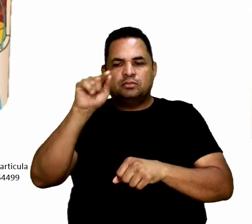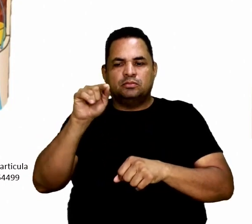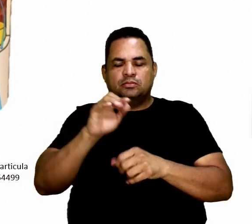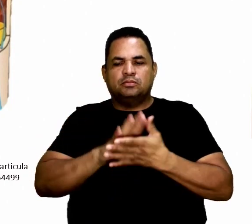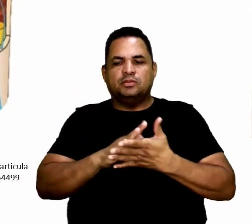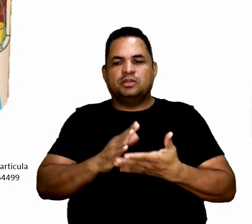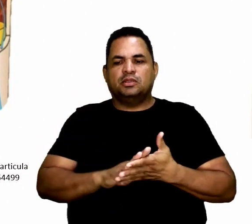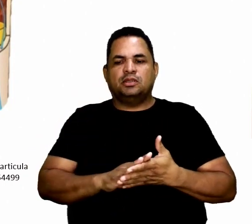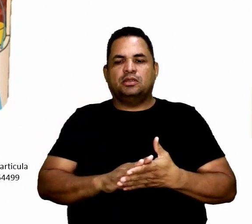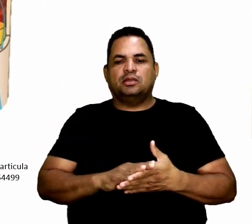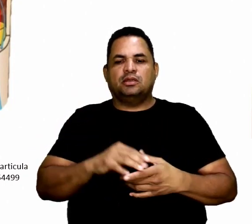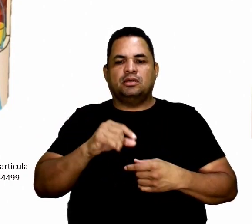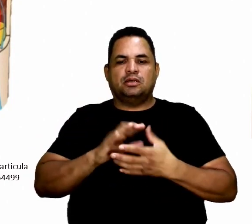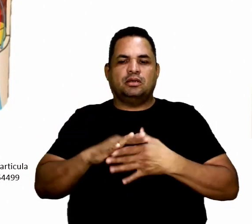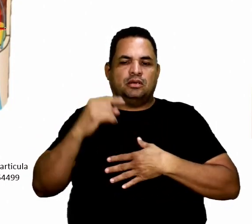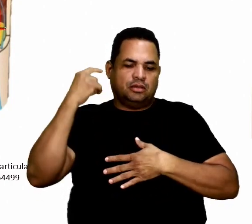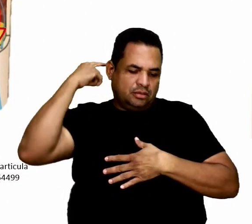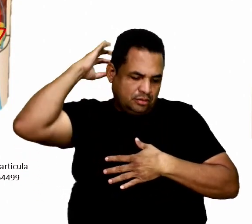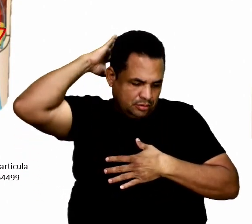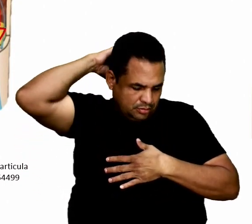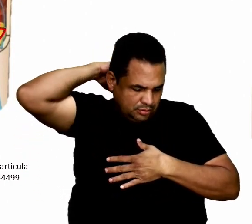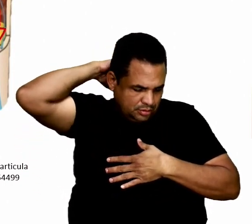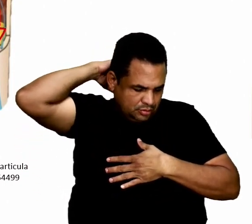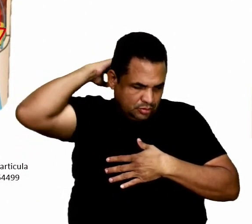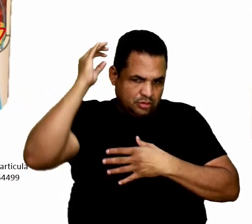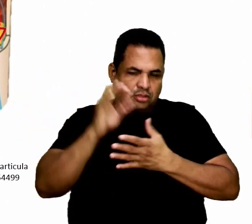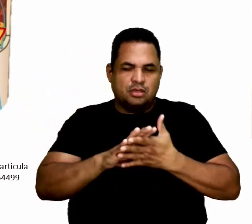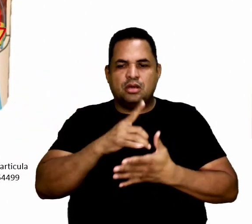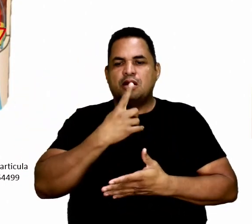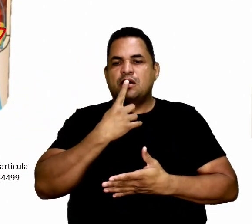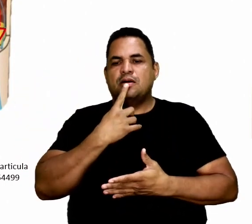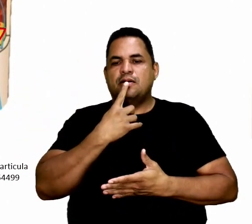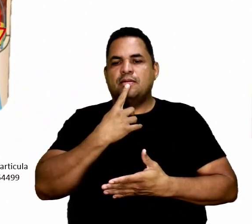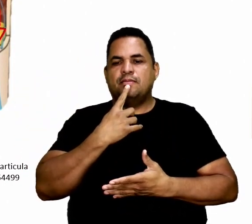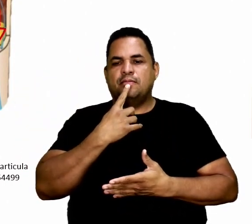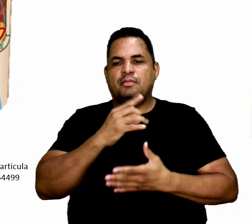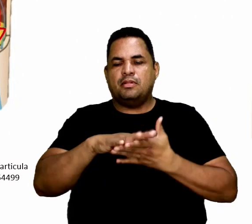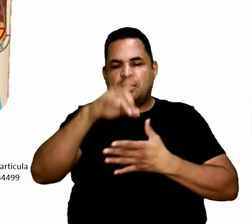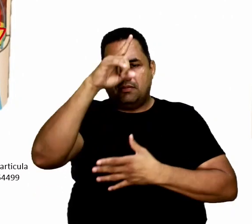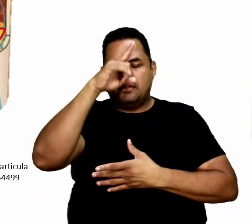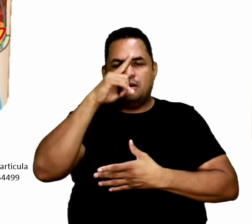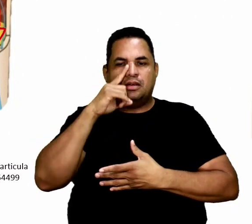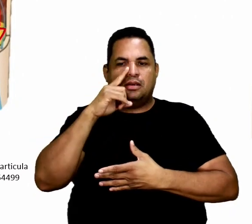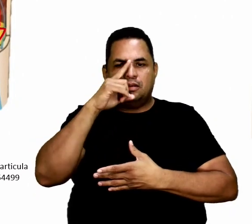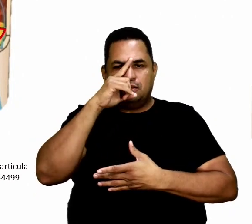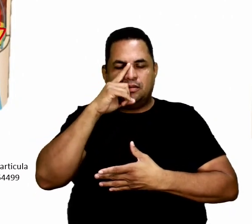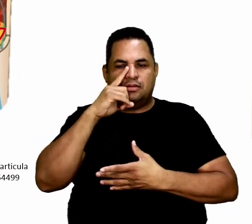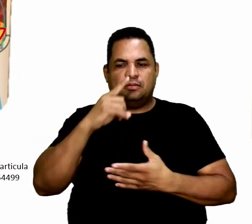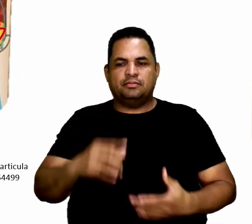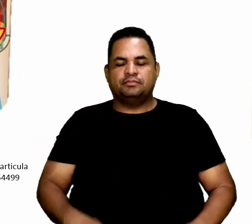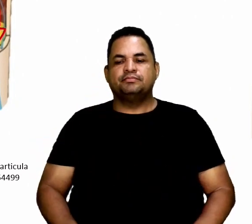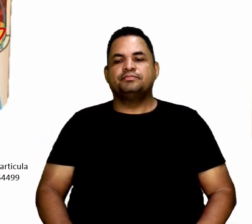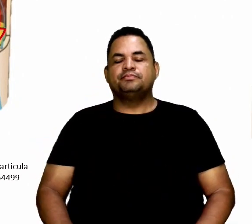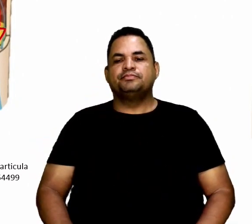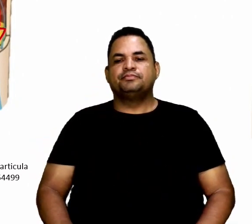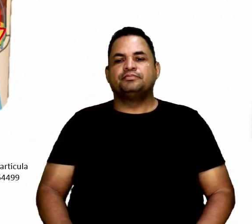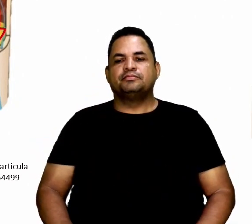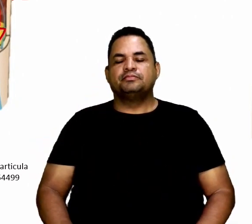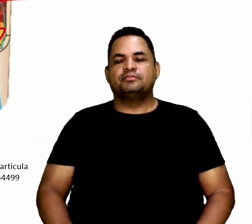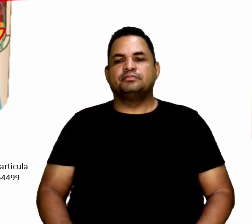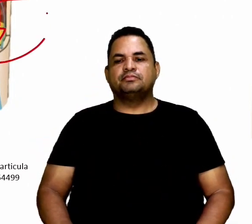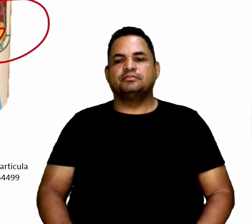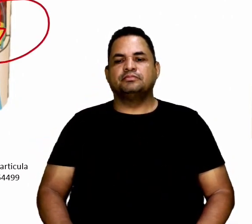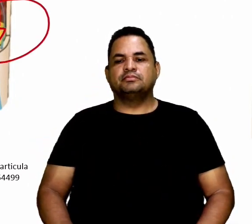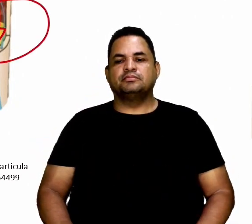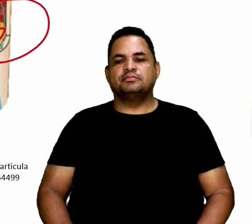amarela. Exatamente. E aí, essa nas aqui, extremidades, você vai ter esse tecido, né, medula vermelha. Essa medula amarela